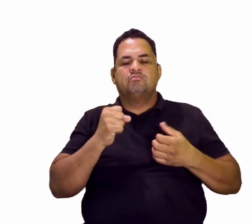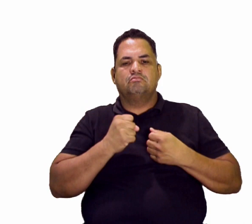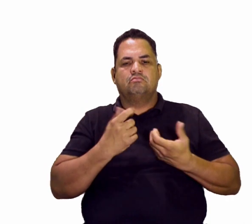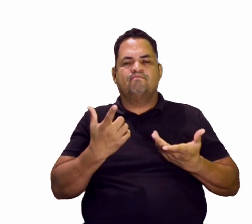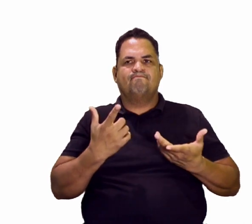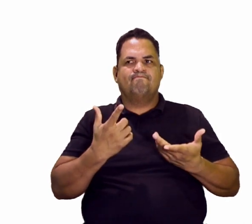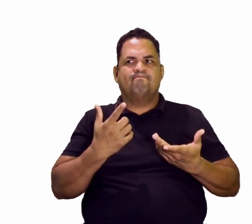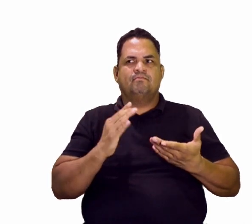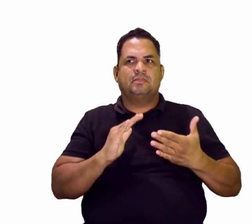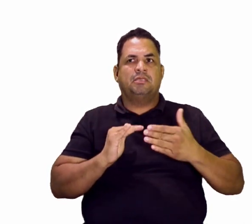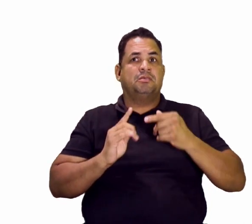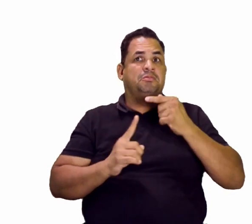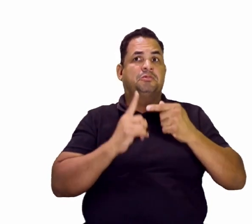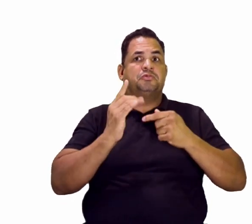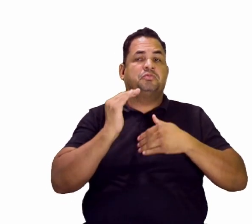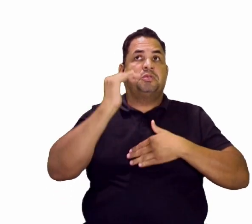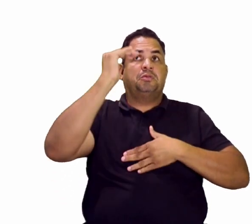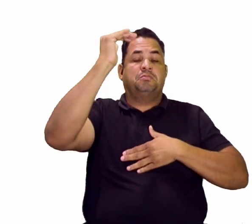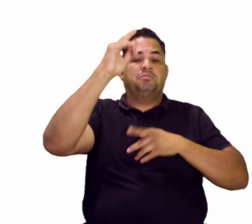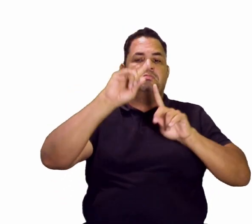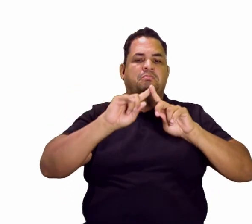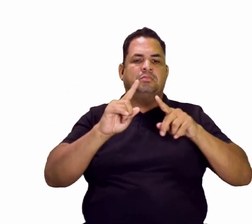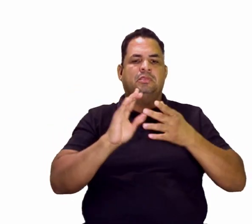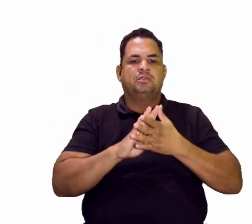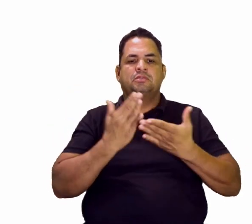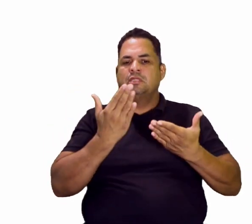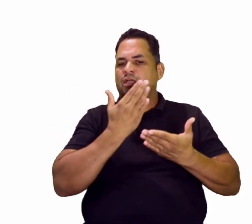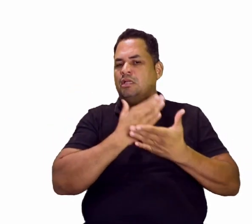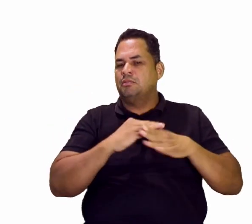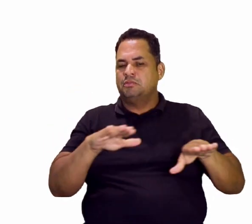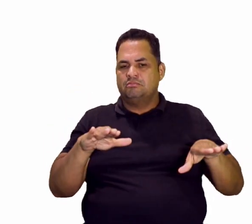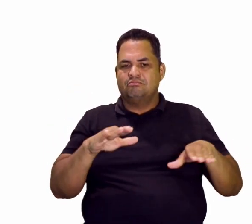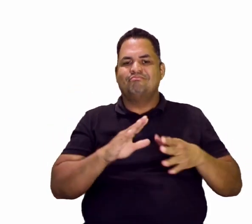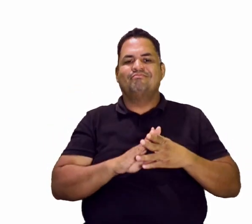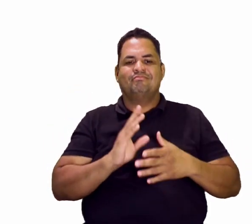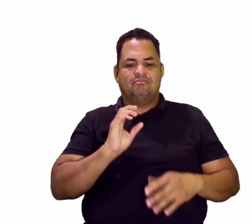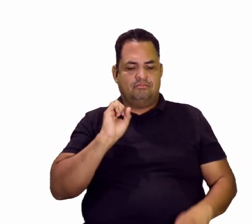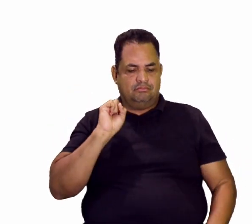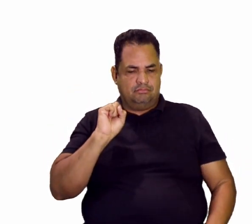grandes altitudes. Mas já foi derrubado isso aí, eles